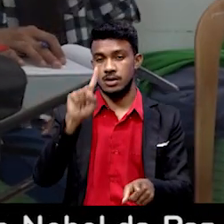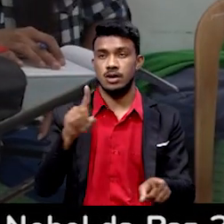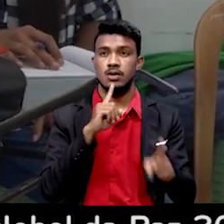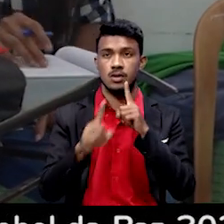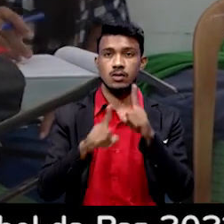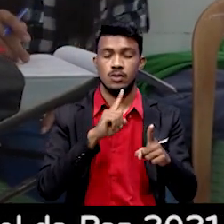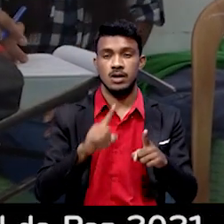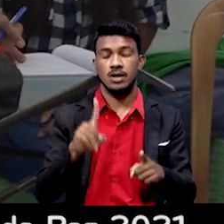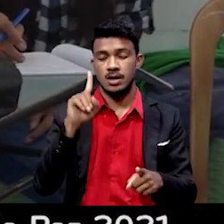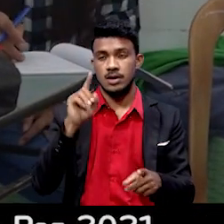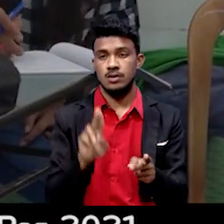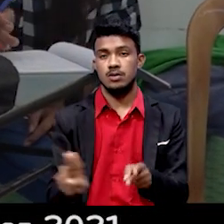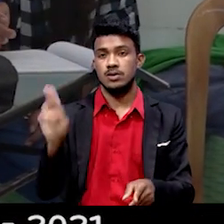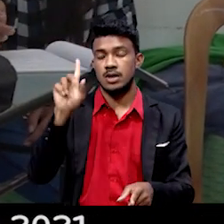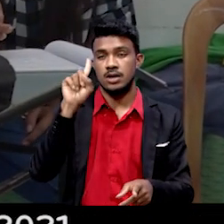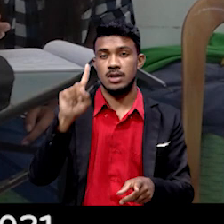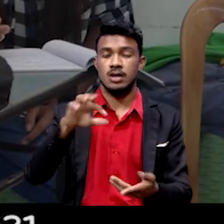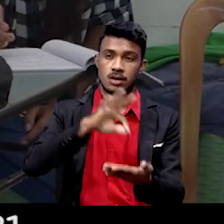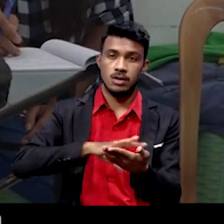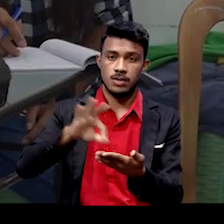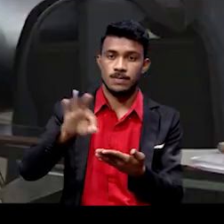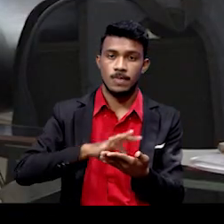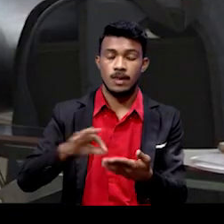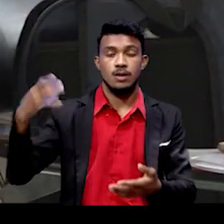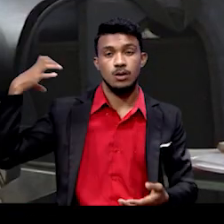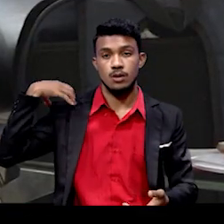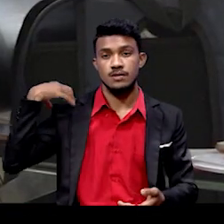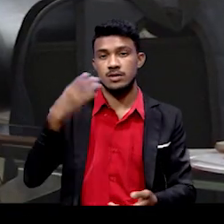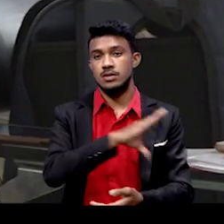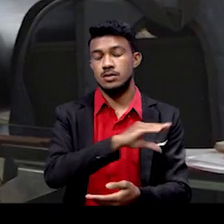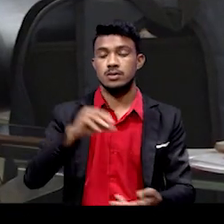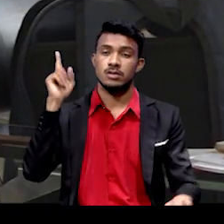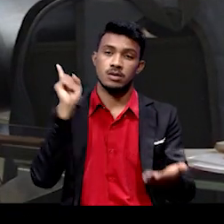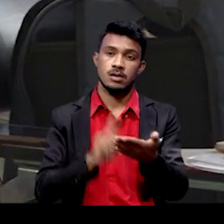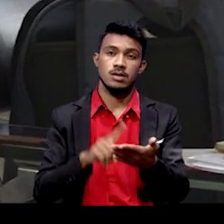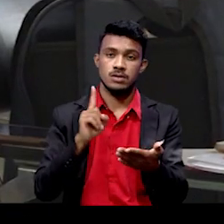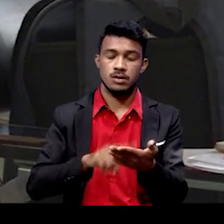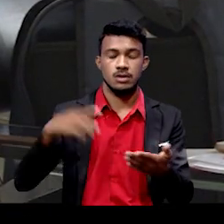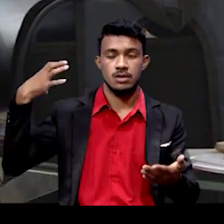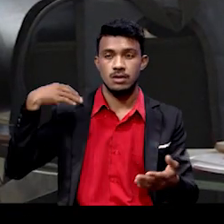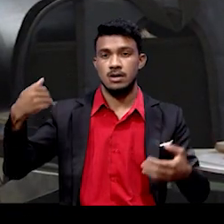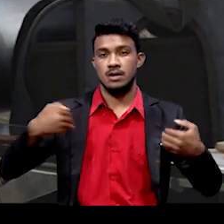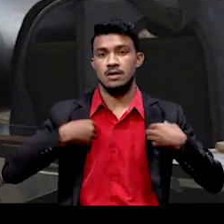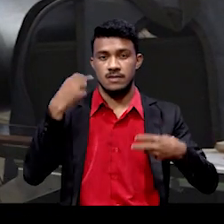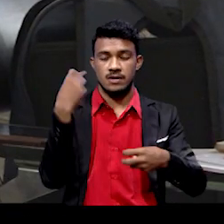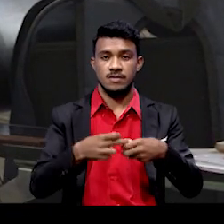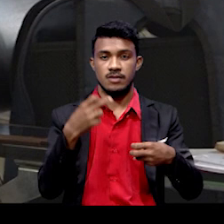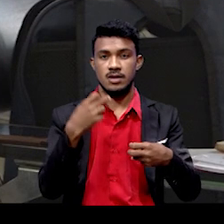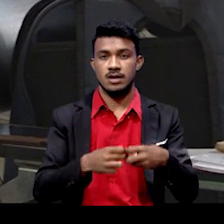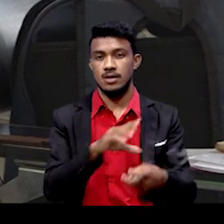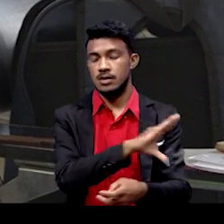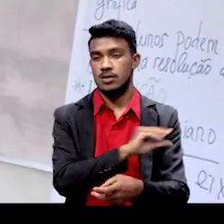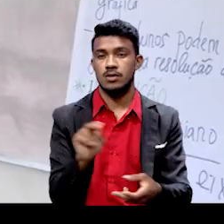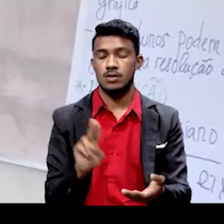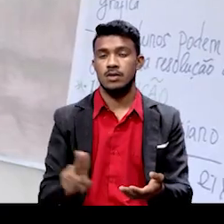dane ba escrita acadêmica, usa dane ba discussão acadêmica e a dificuldade. No